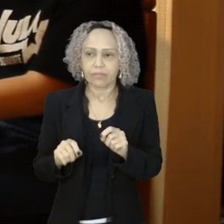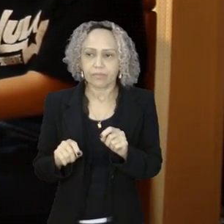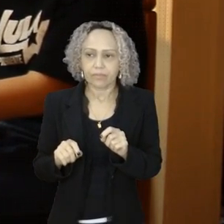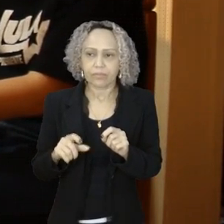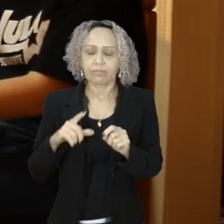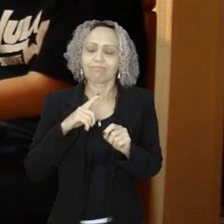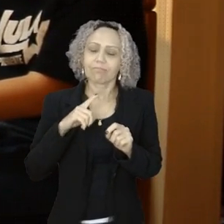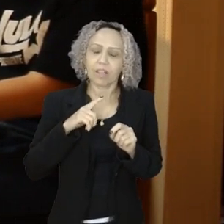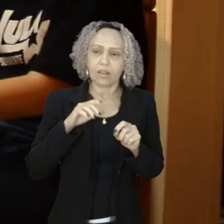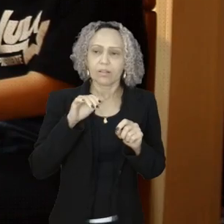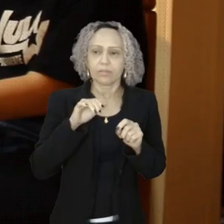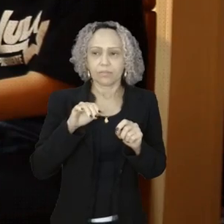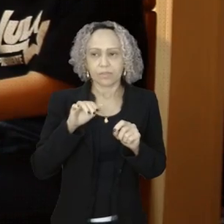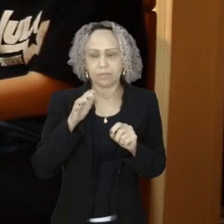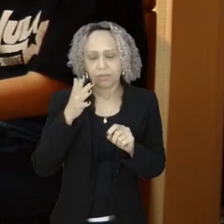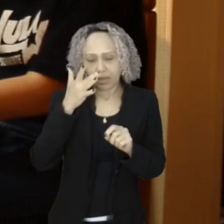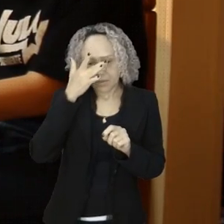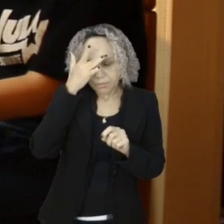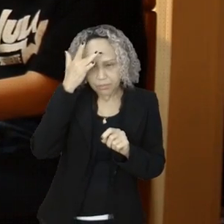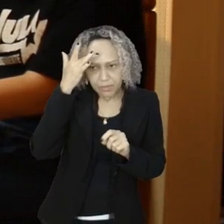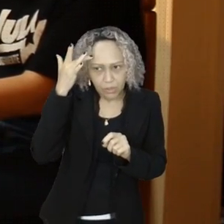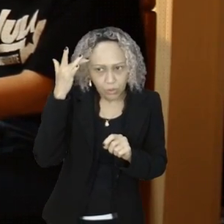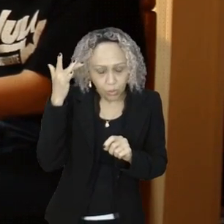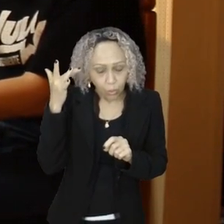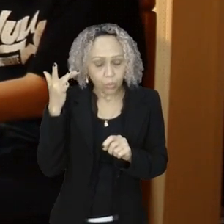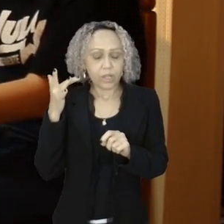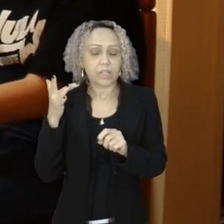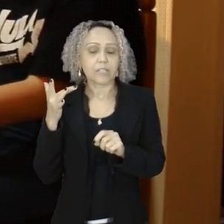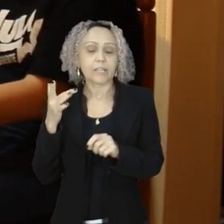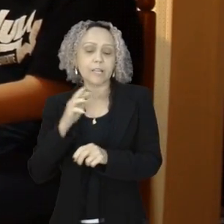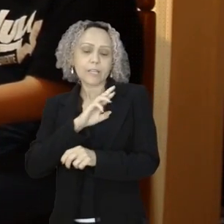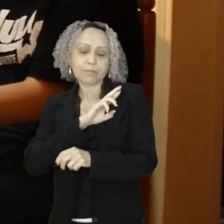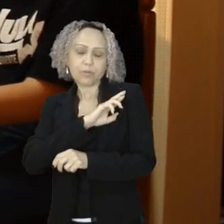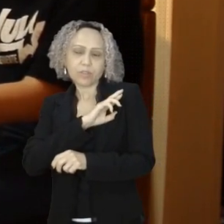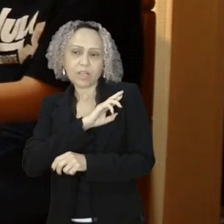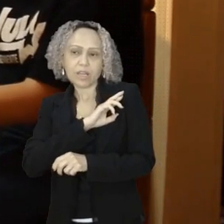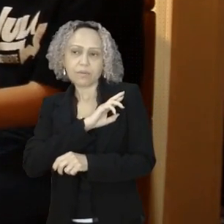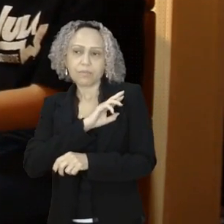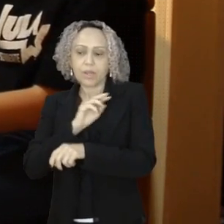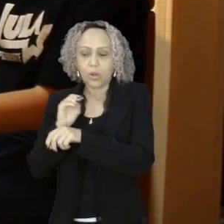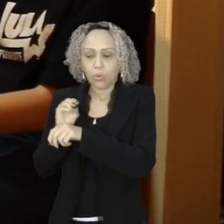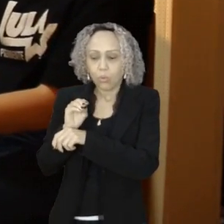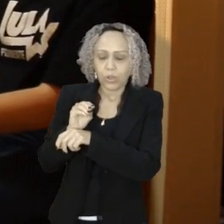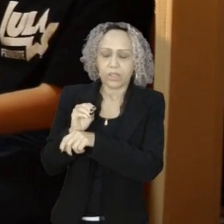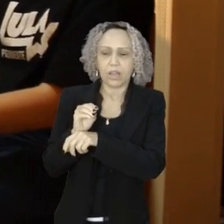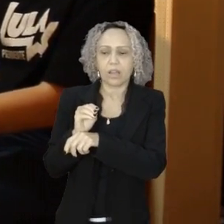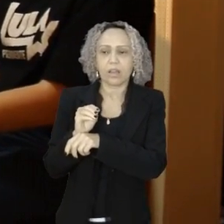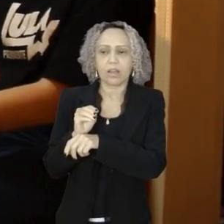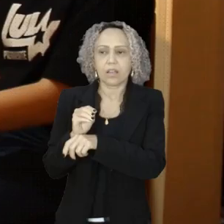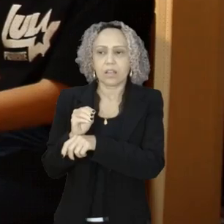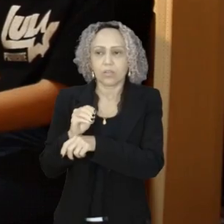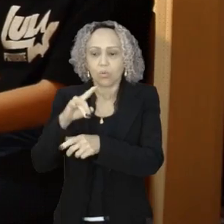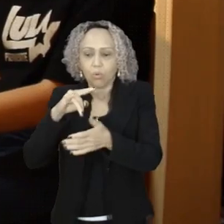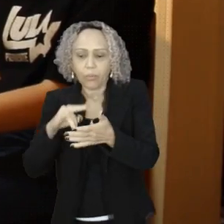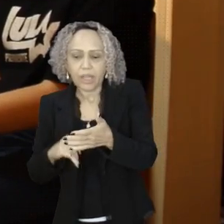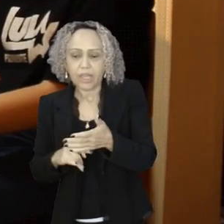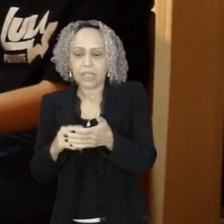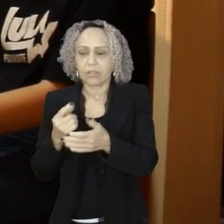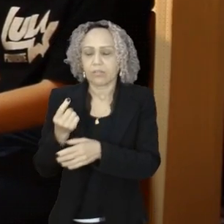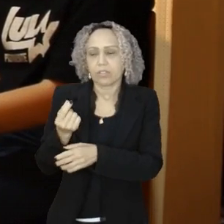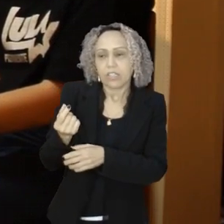Mas ela sabia que ali tinha que ser bem cuidado, porque, dependendo, nem as reuniões podiam ser feitas,